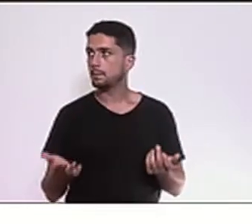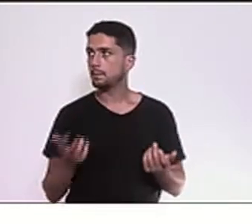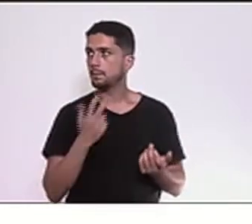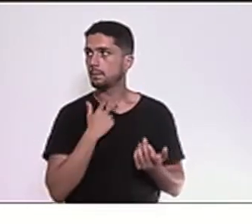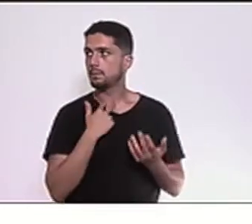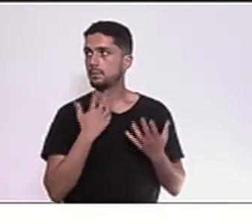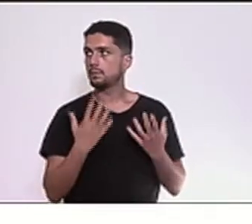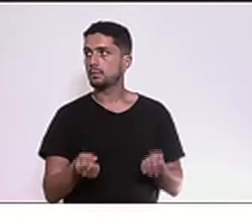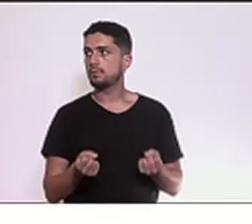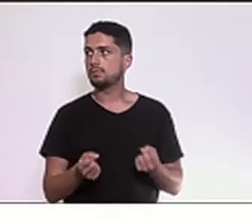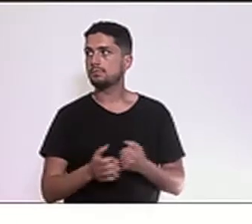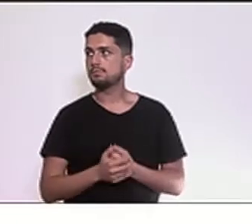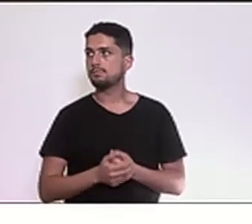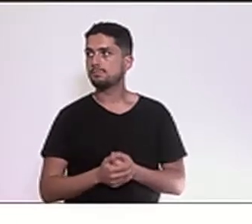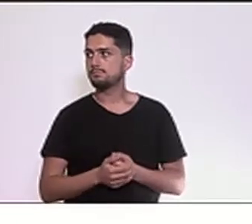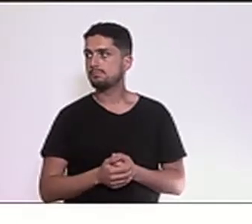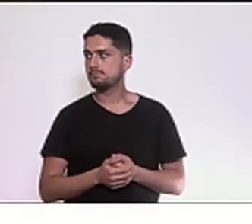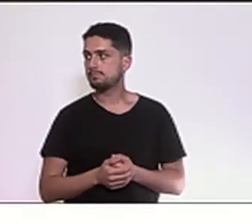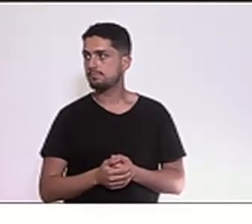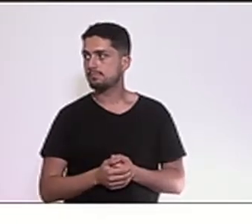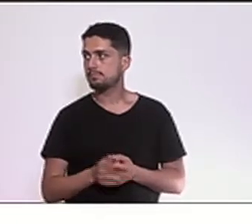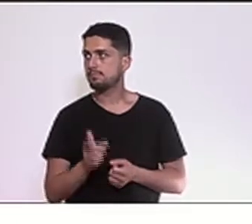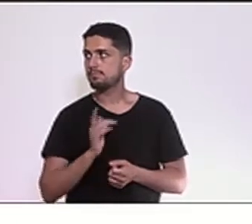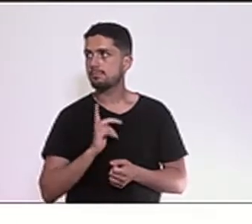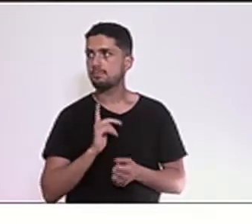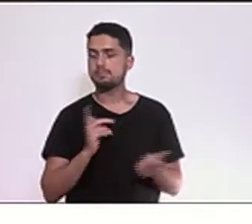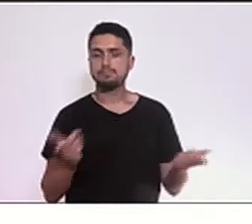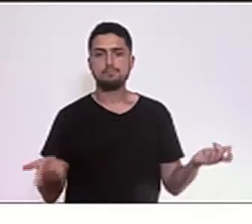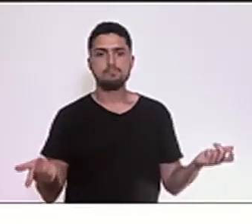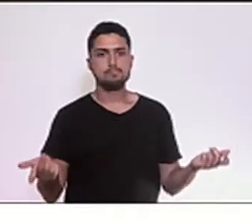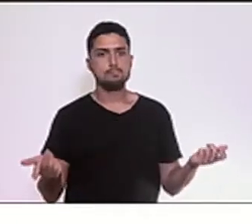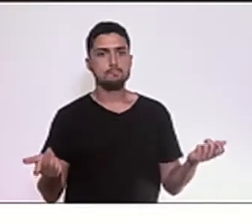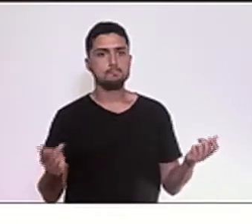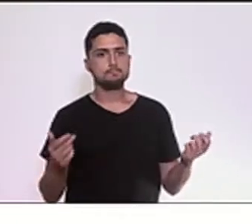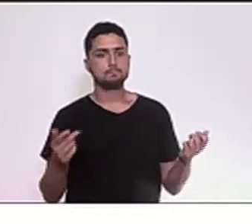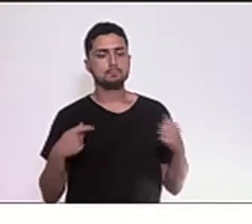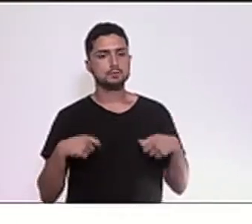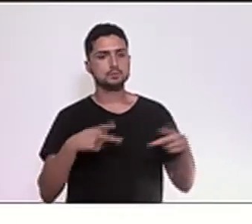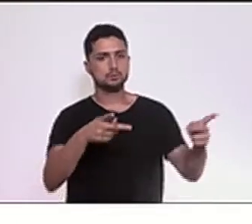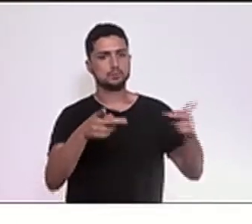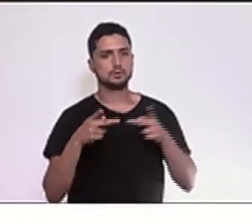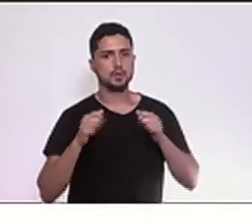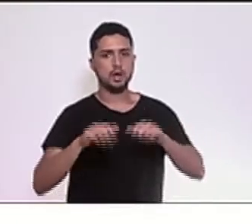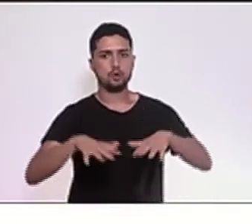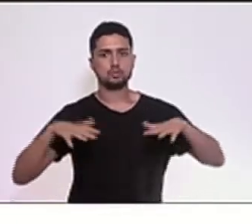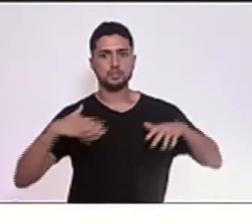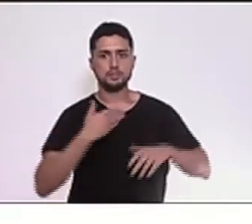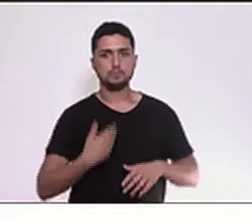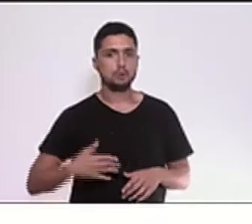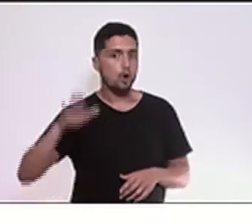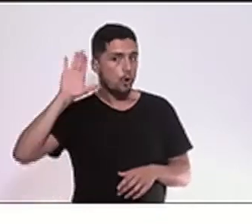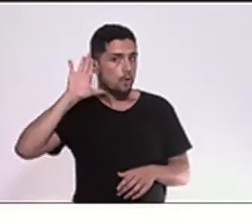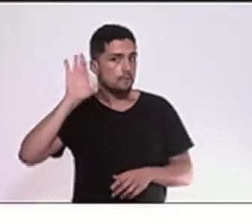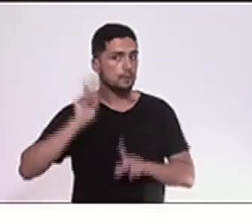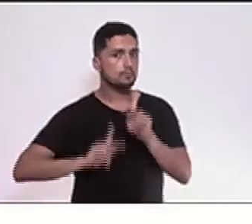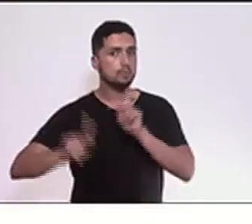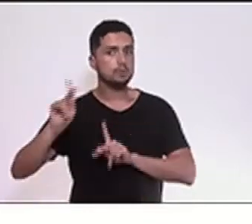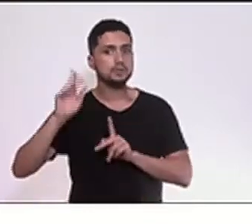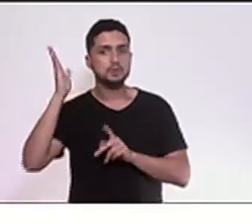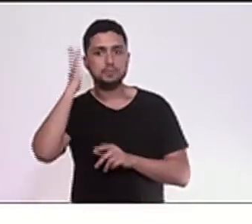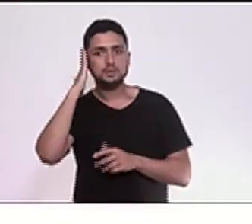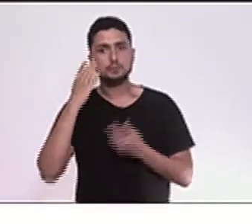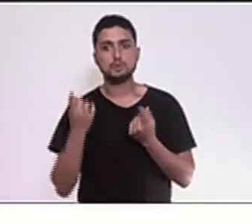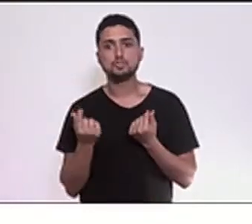Inaceitável. Ao passo que deveríamos estar convocando audiência pública, ouvir a população para saber como destinar esse